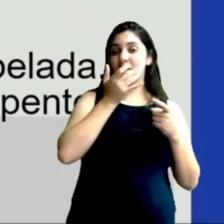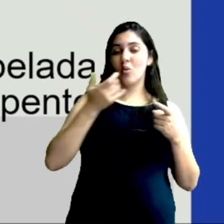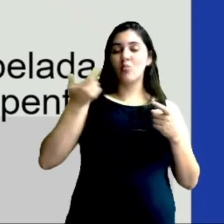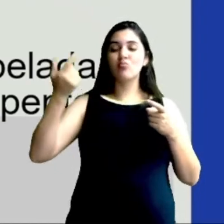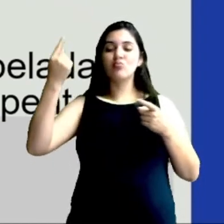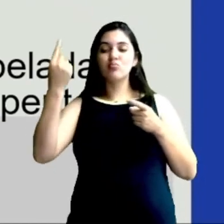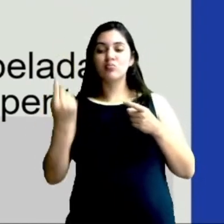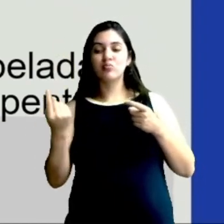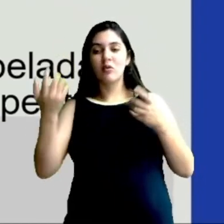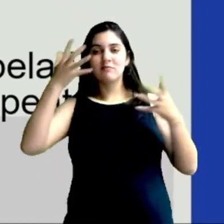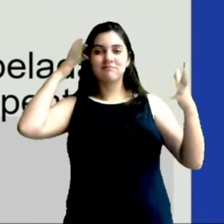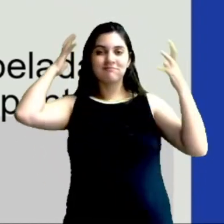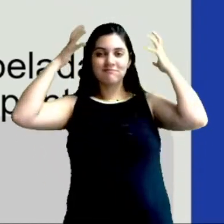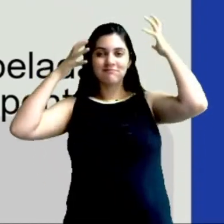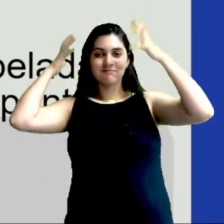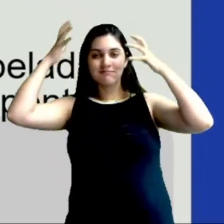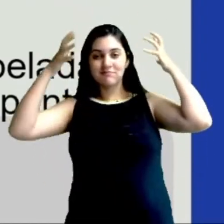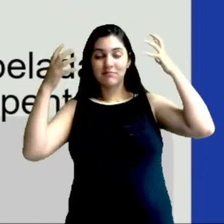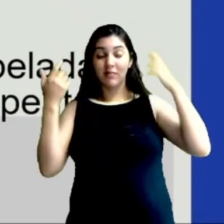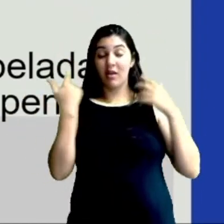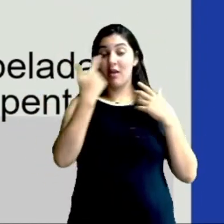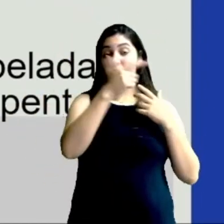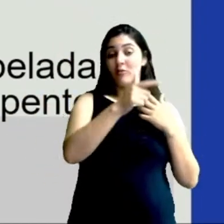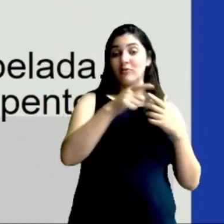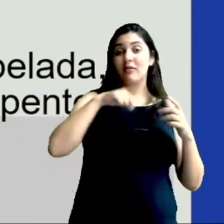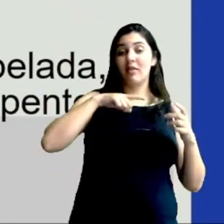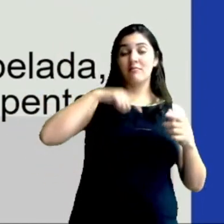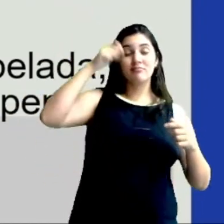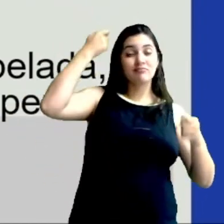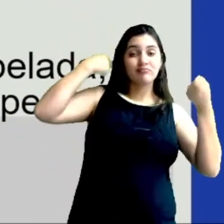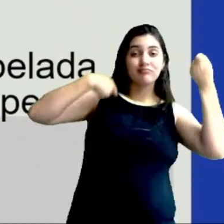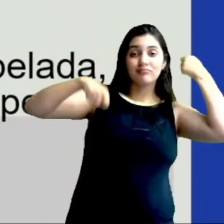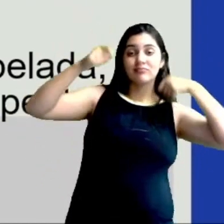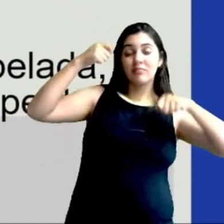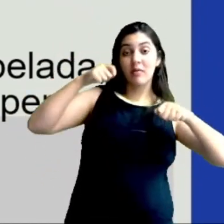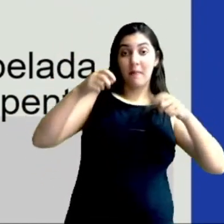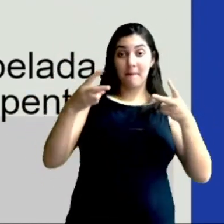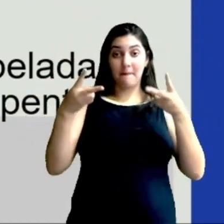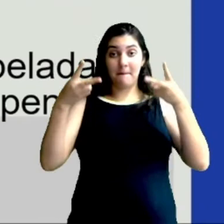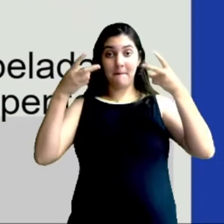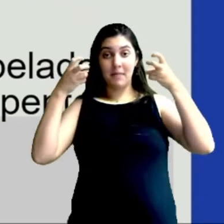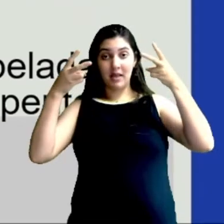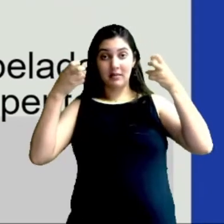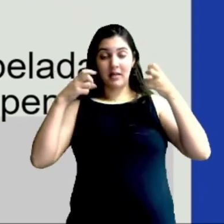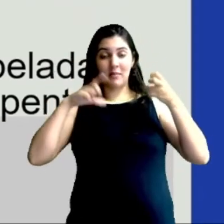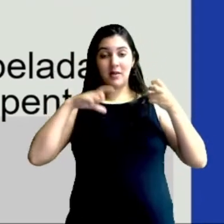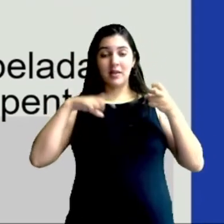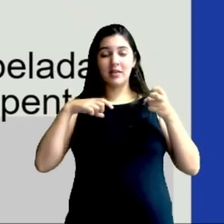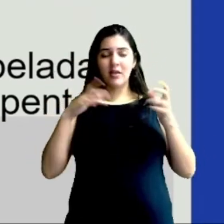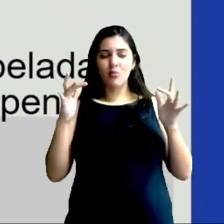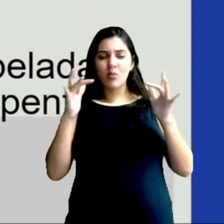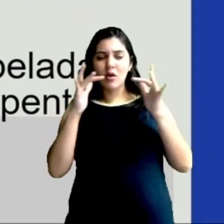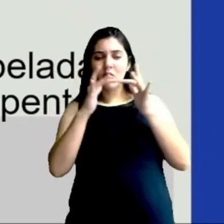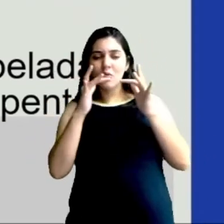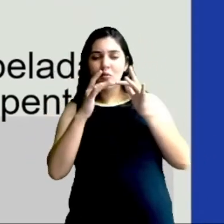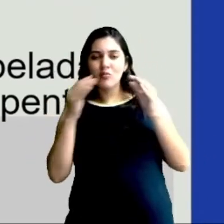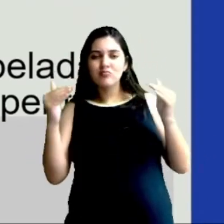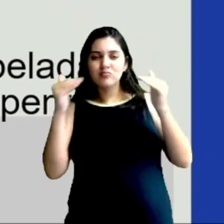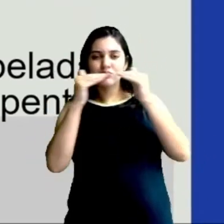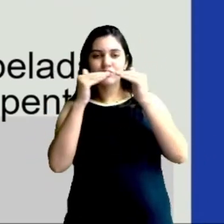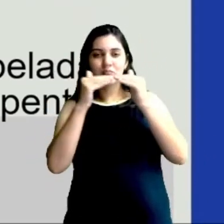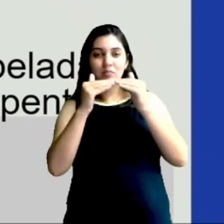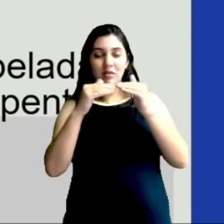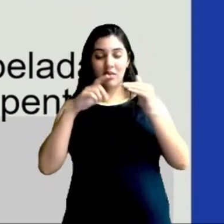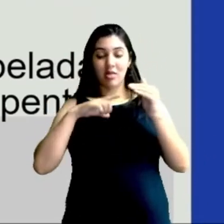de saber lada a outra é cheia de pentes E aí você percebe que existe uma rima Zinha no final